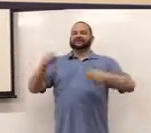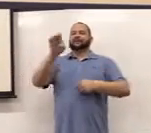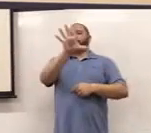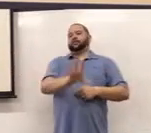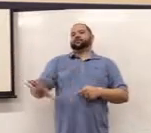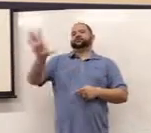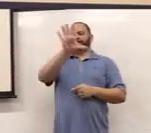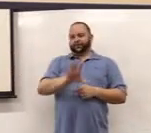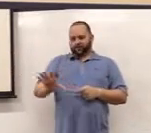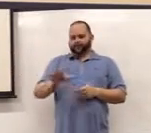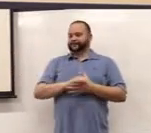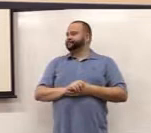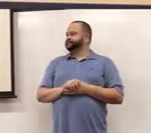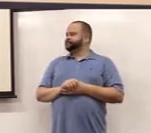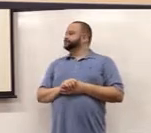Por fim,